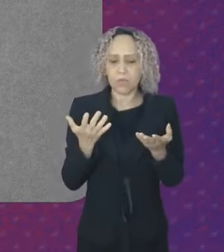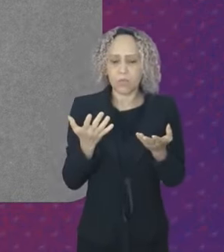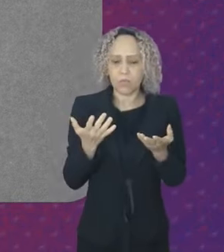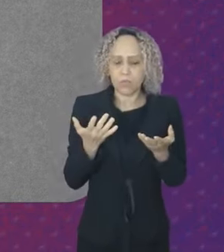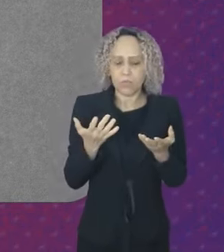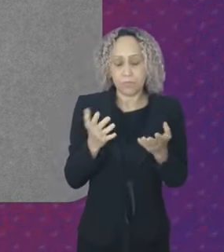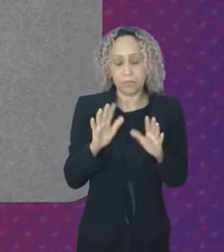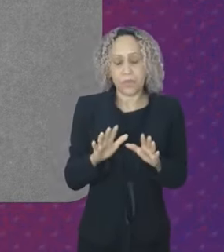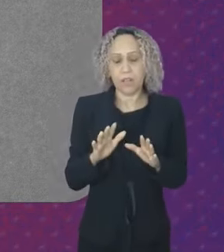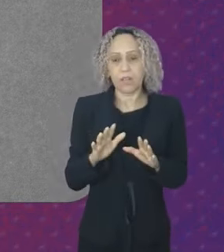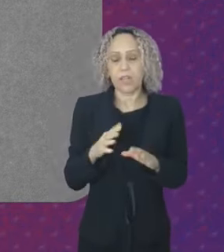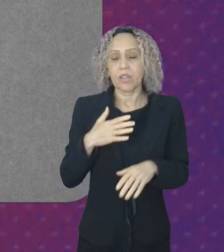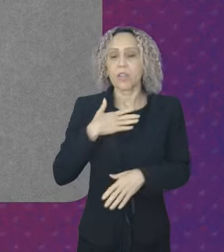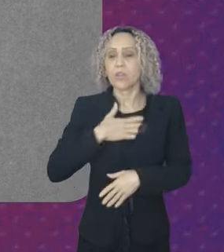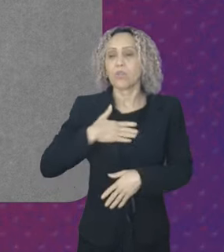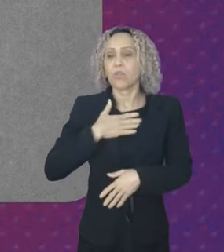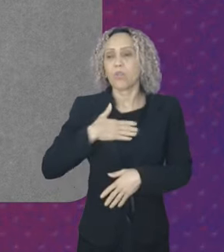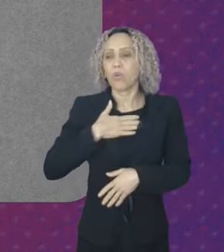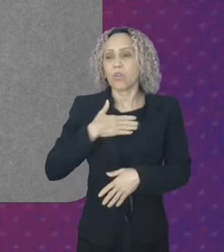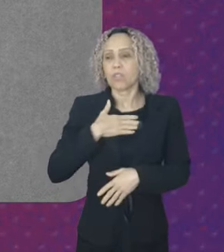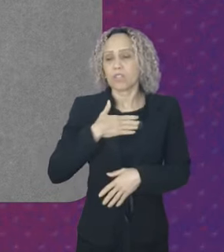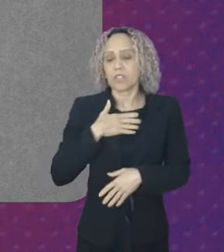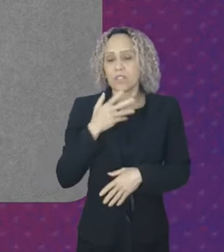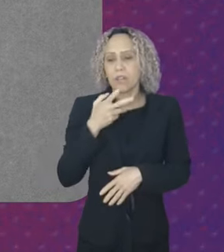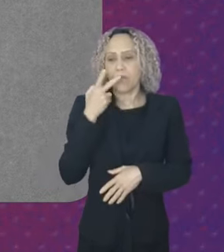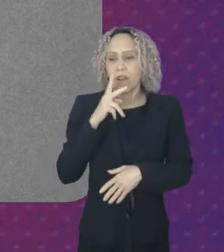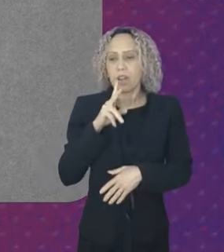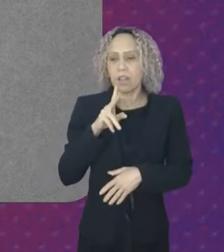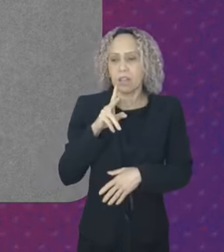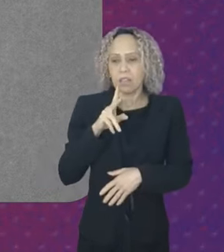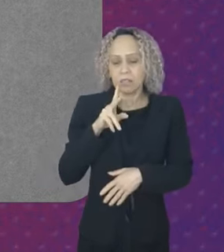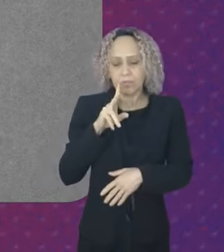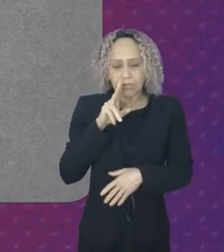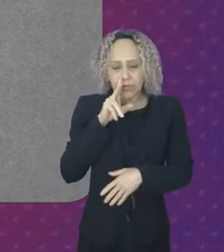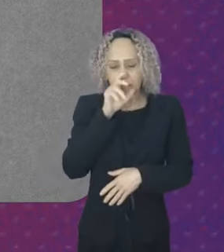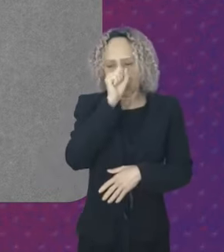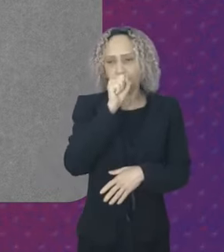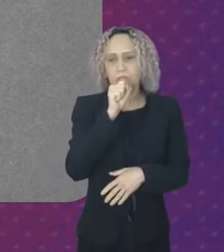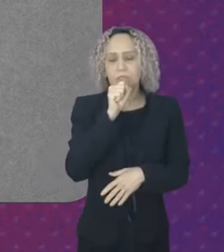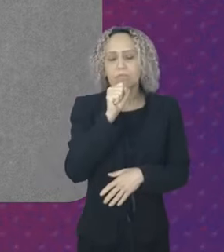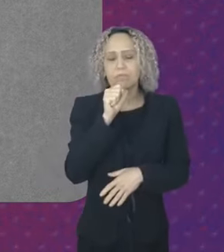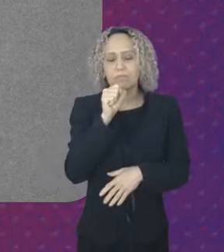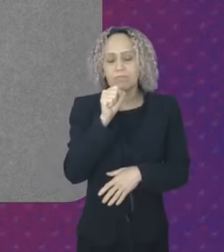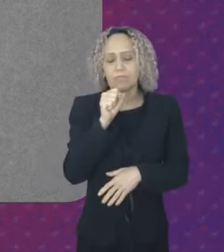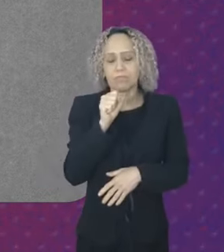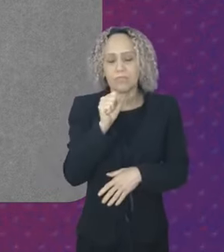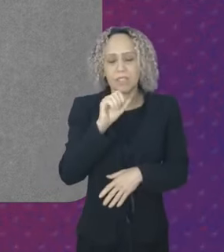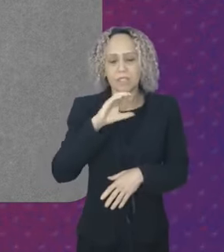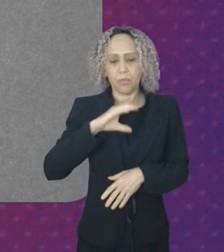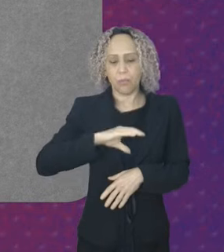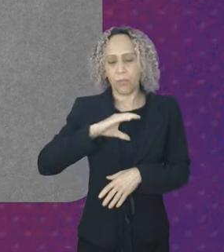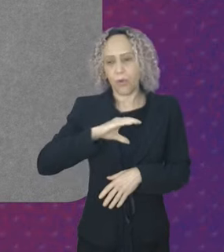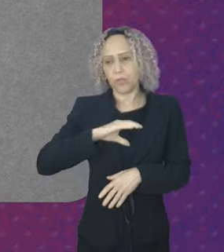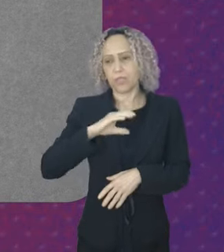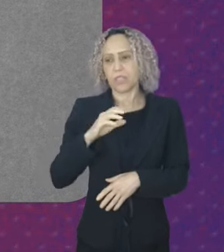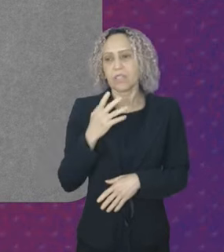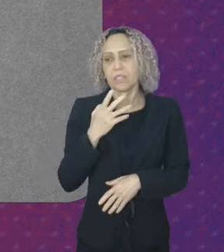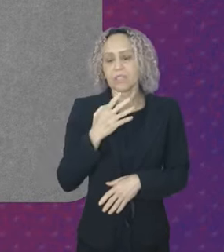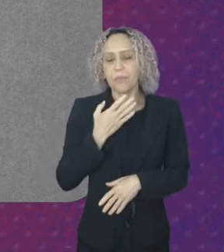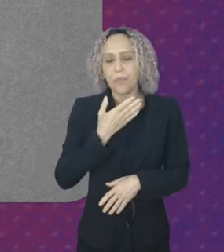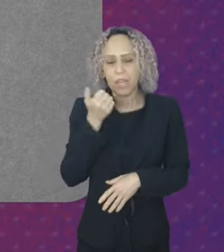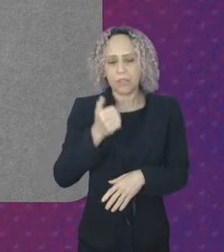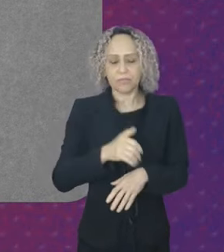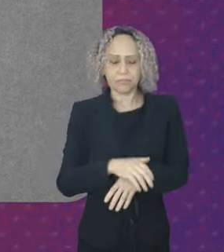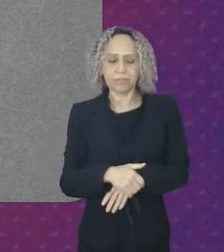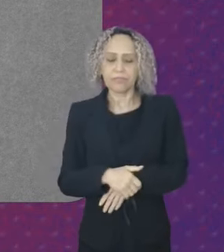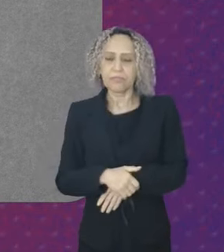prefiro falar análise POFA, eu acho até mais bonitinho, para ser sincera. Então, a gente faz essa identificação porque, a partir